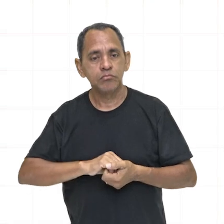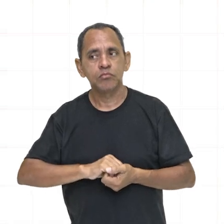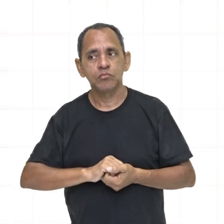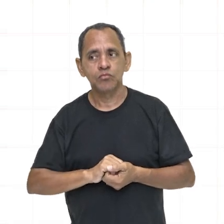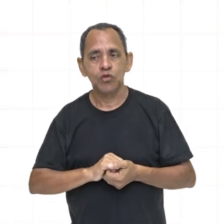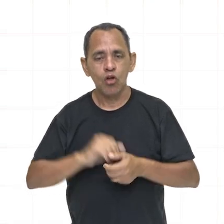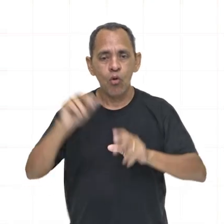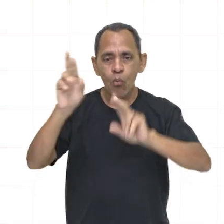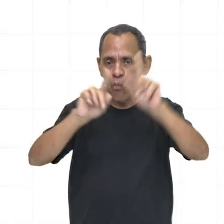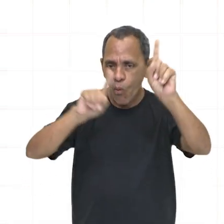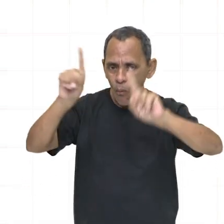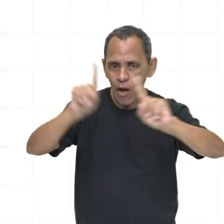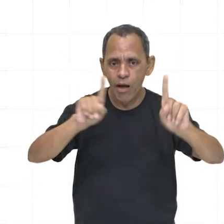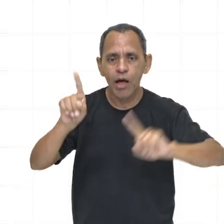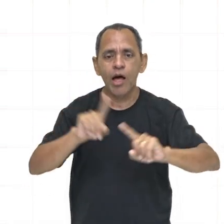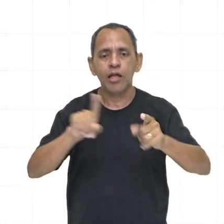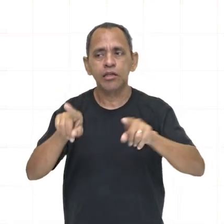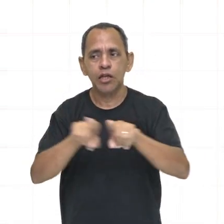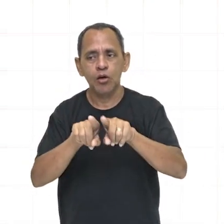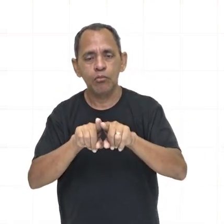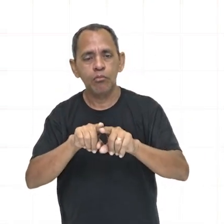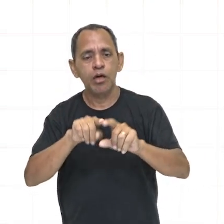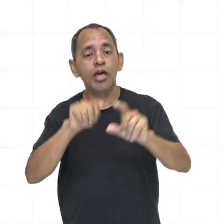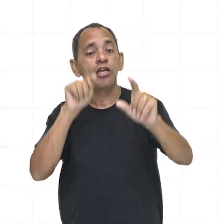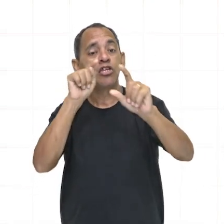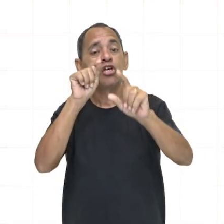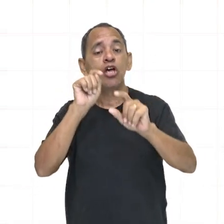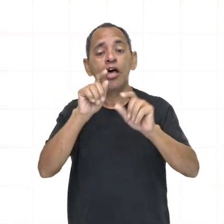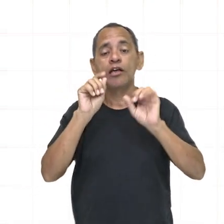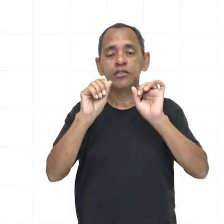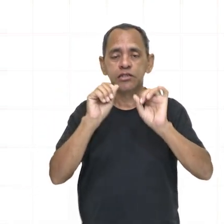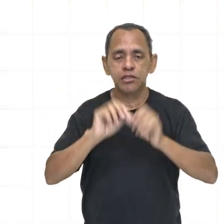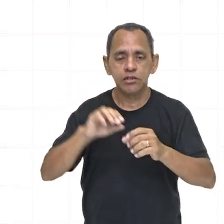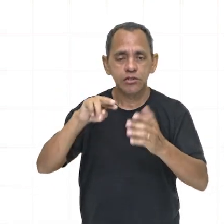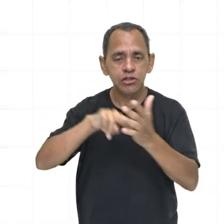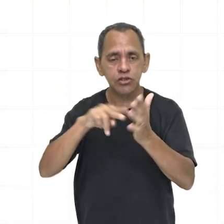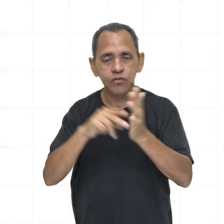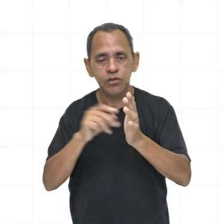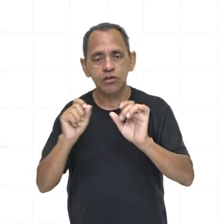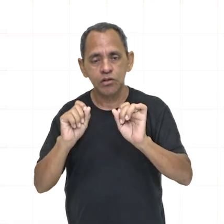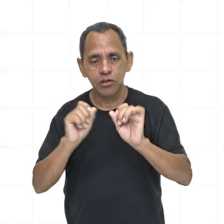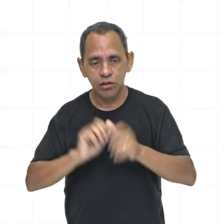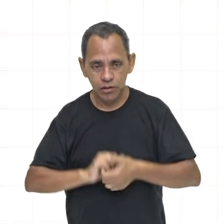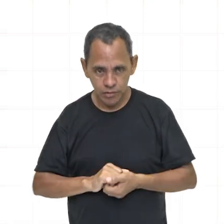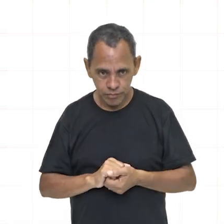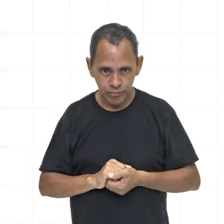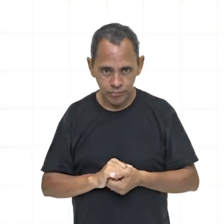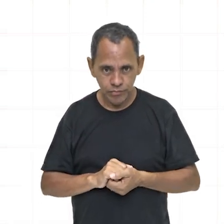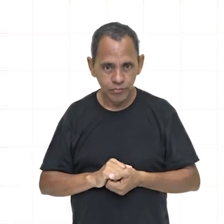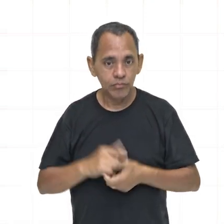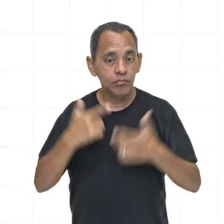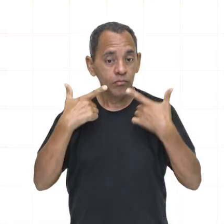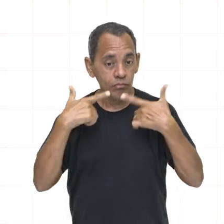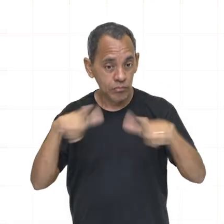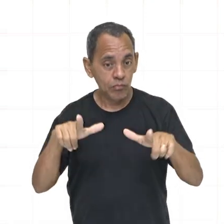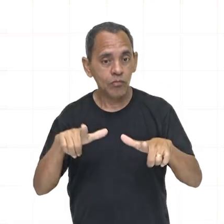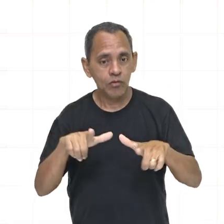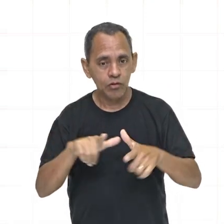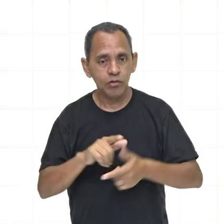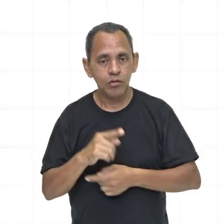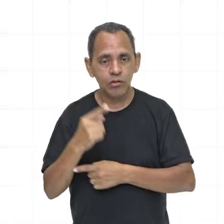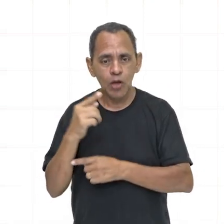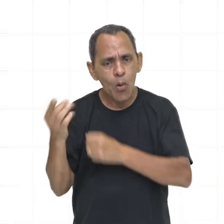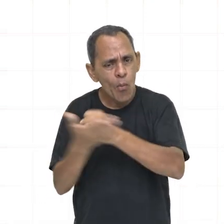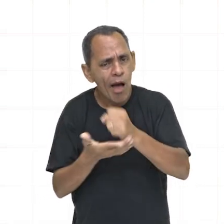natureza representa a santidade, e utiliza um rico sistema de linguagem na escrita baseada em